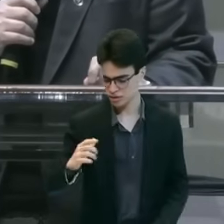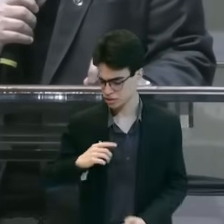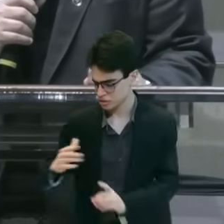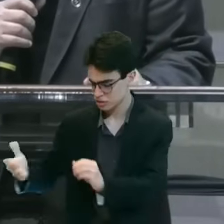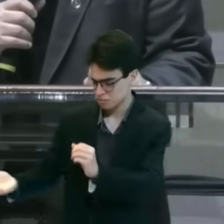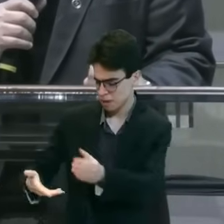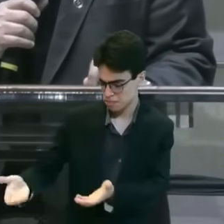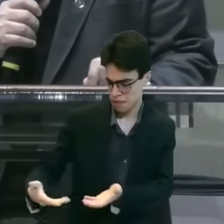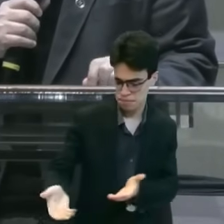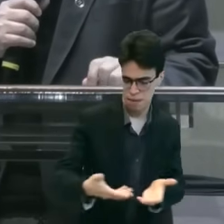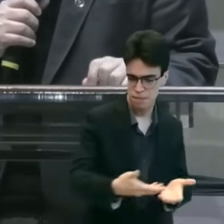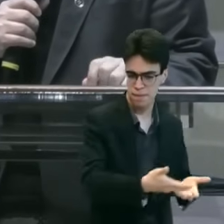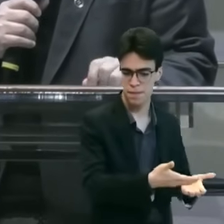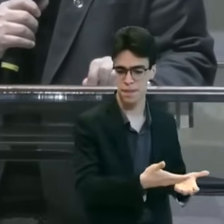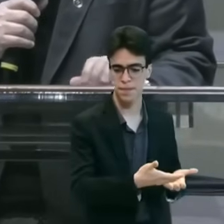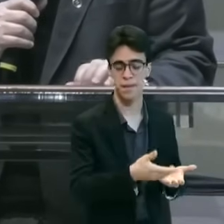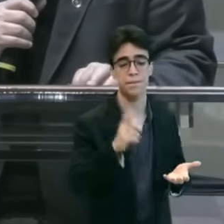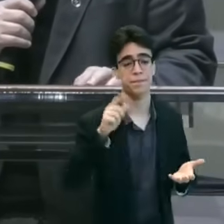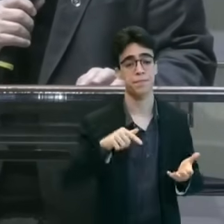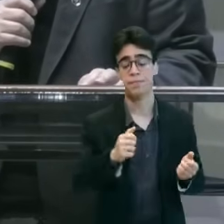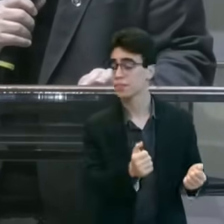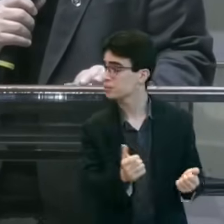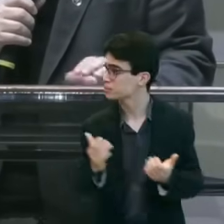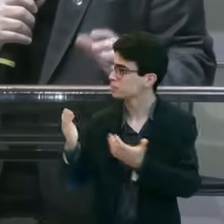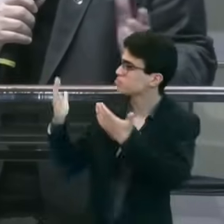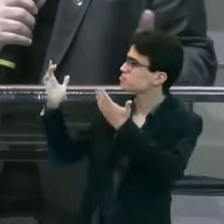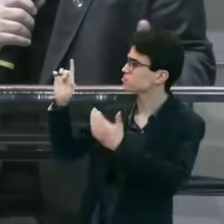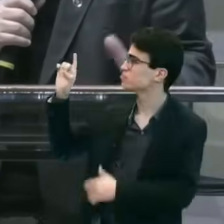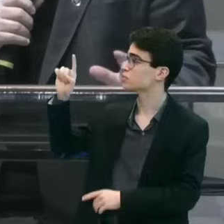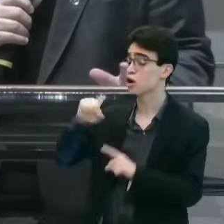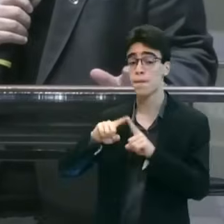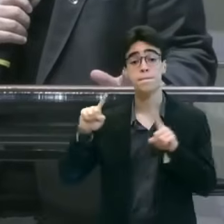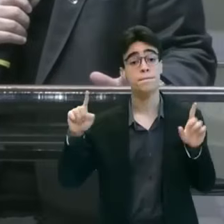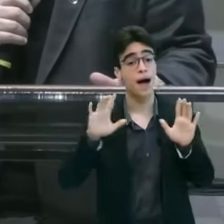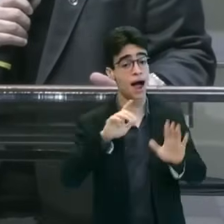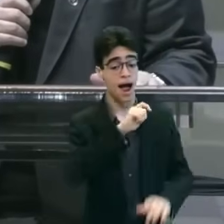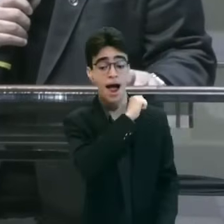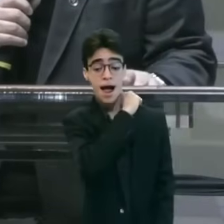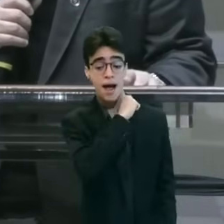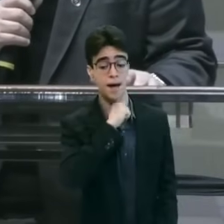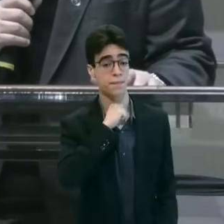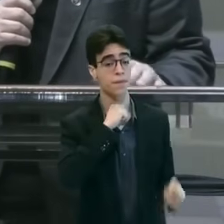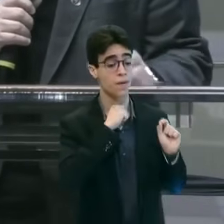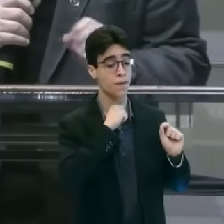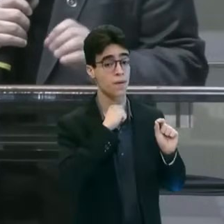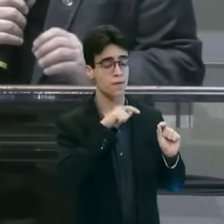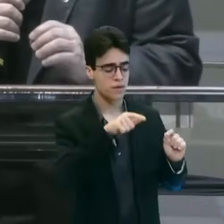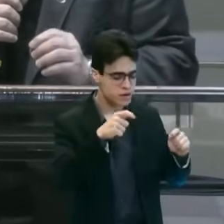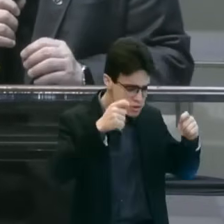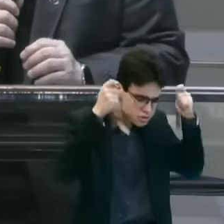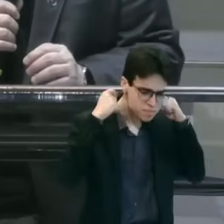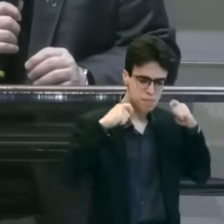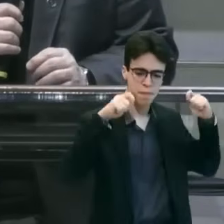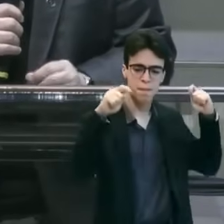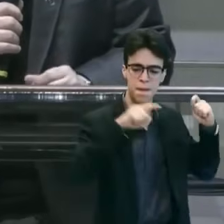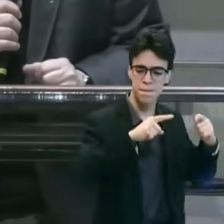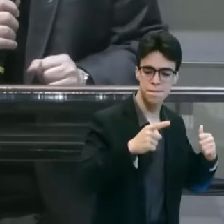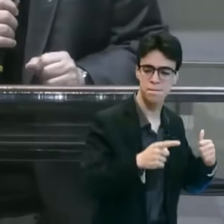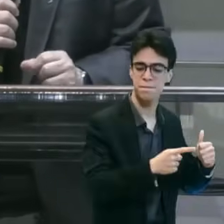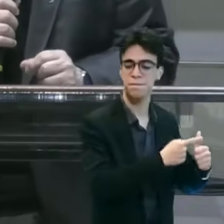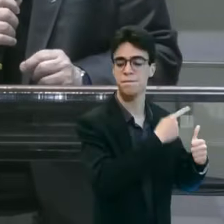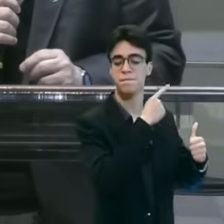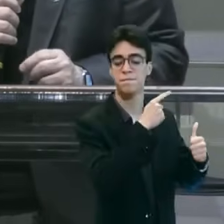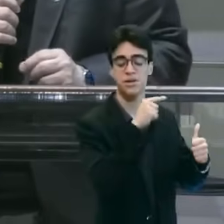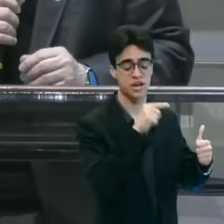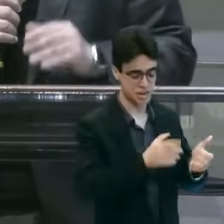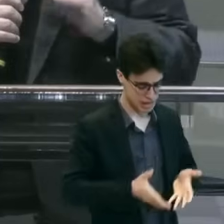terra e os ofereceu a Deus, o Senhor. Abel, por sua vez, pegou o primeiro carneirinho nascido